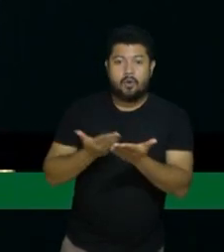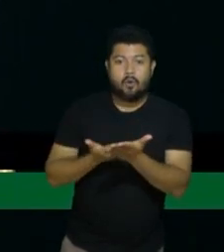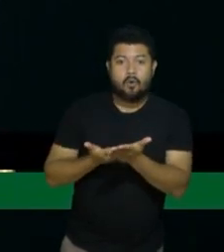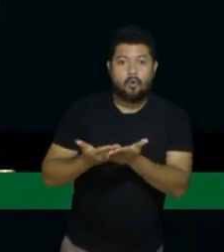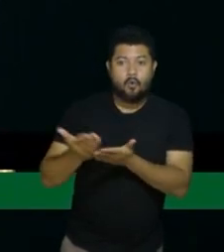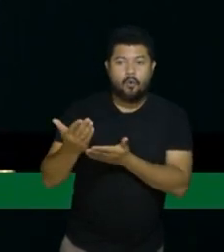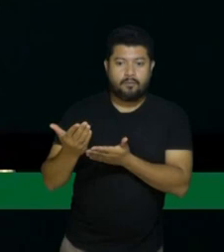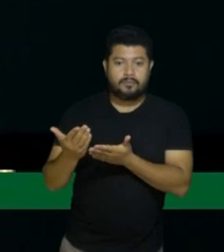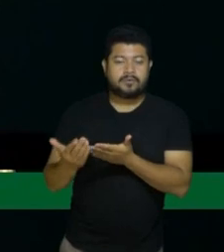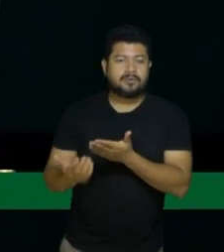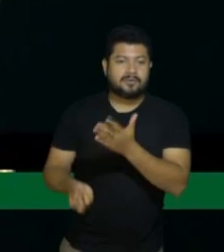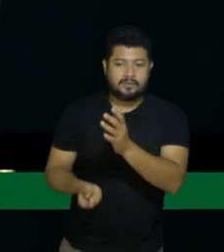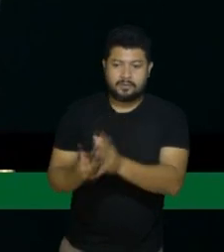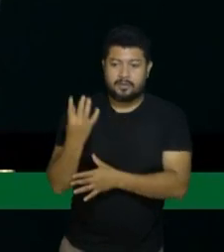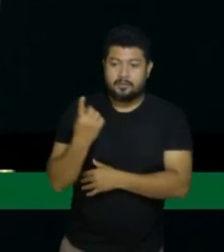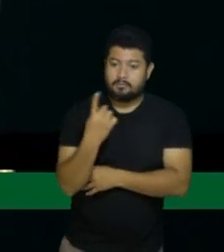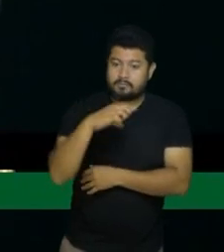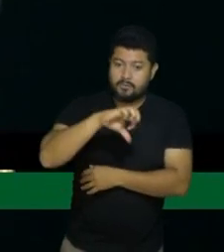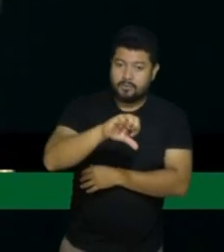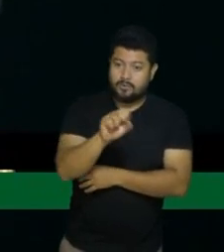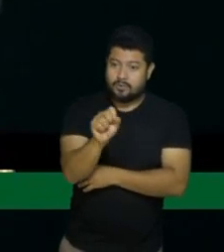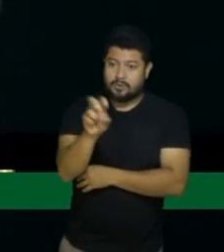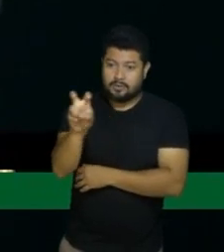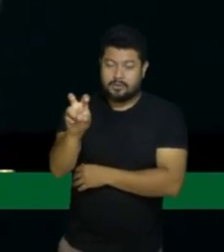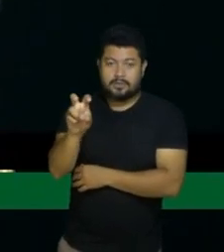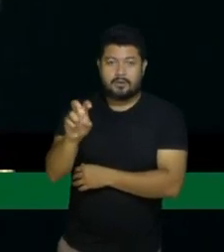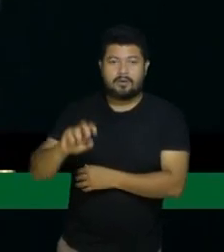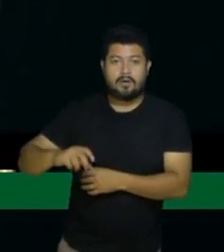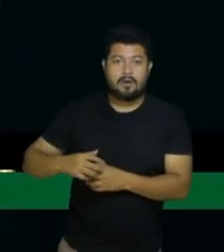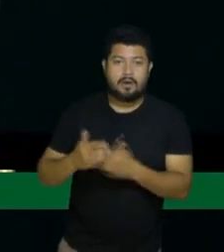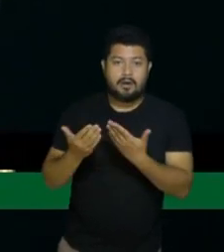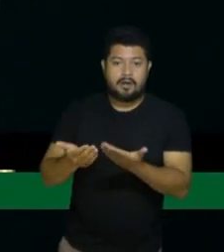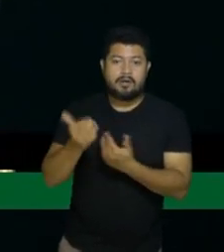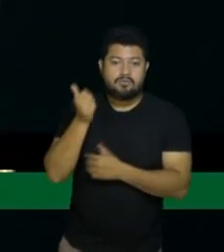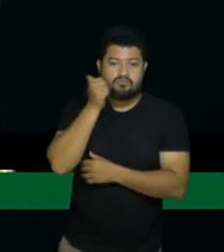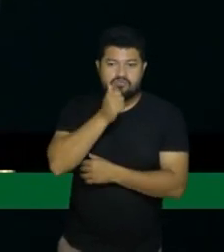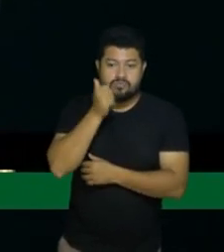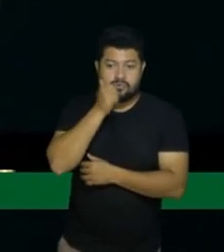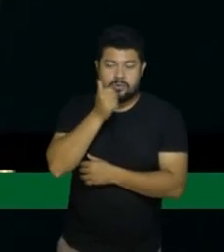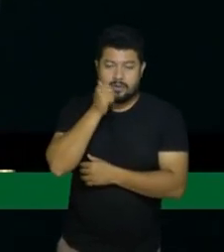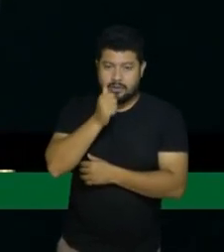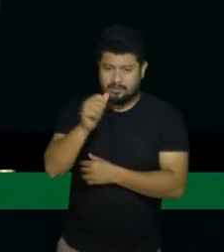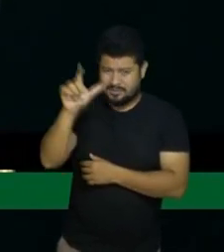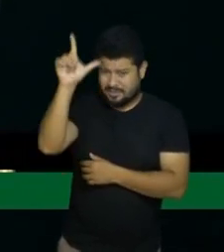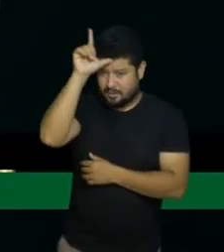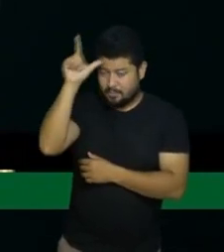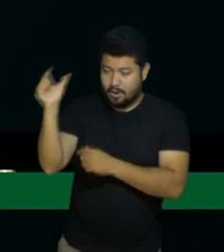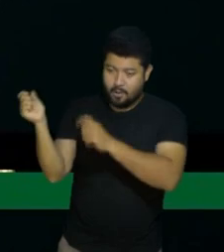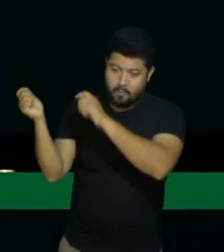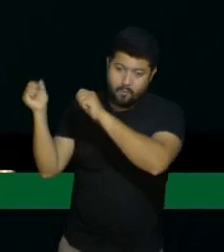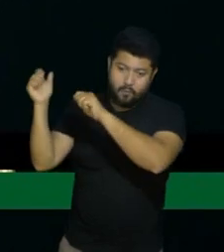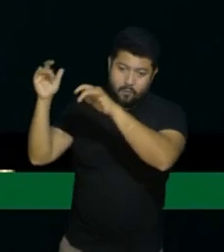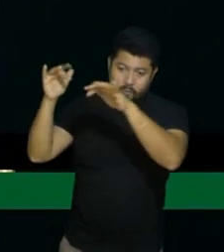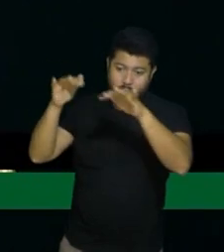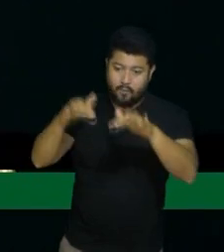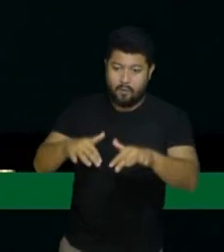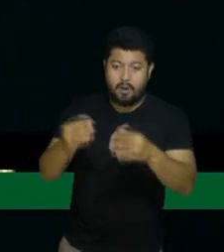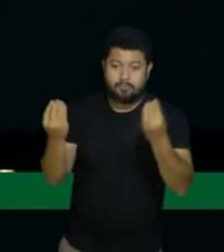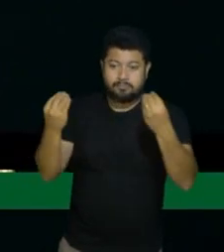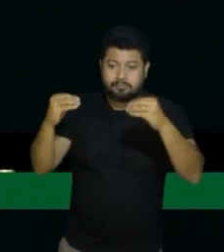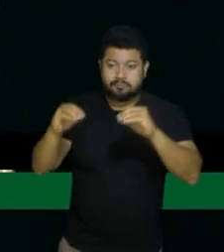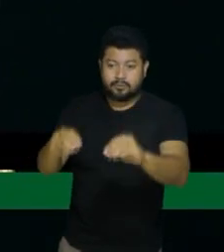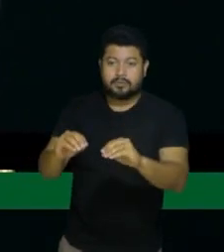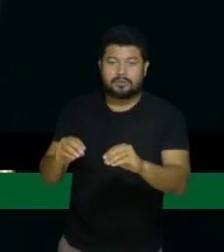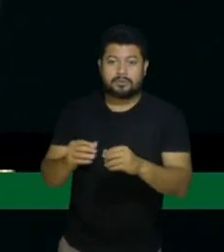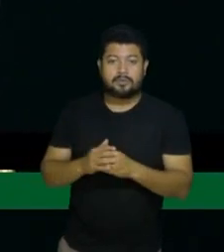1895 quando as primeiras irmãs da sociedade Divina Providência saíram da Alemanha e se instalaram aqui iniciaram com